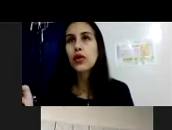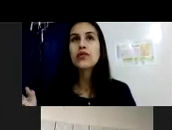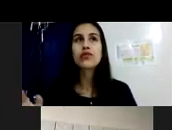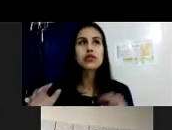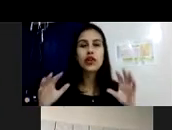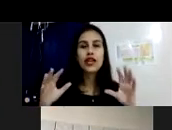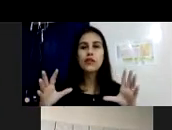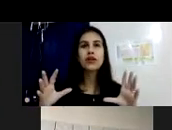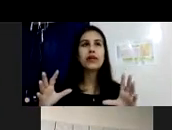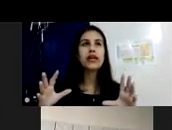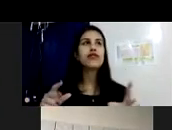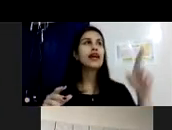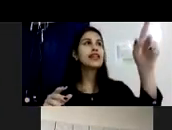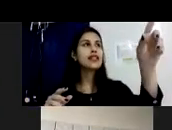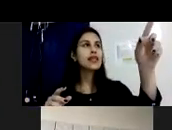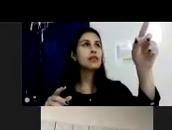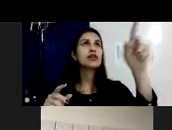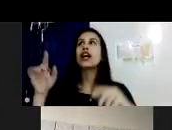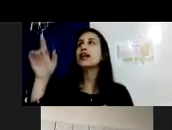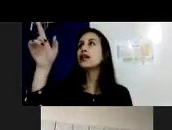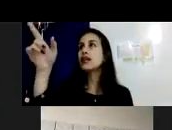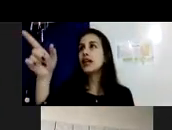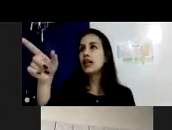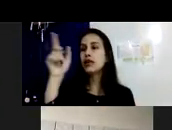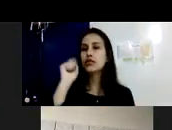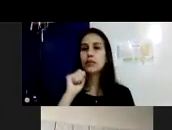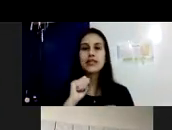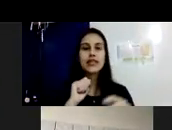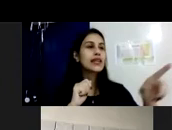prevenção. Você olhar para o ambiente e falar, isso aqui pode cair,